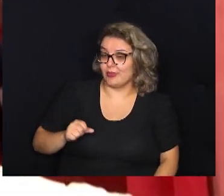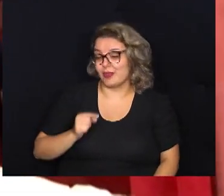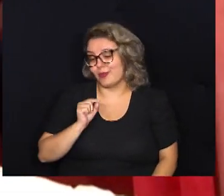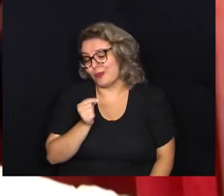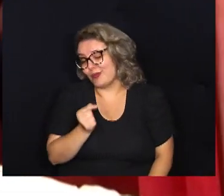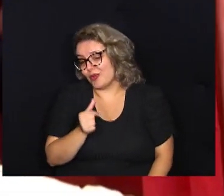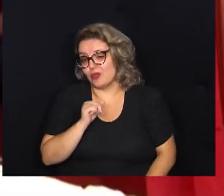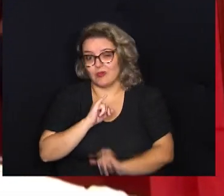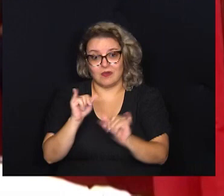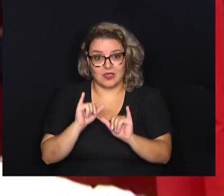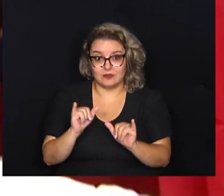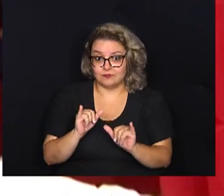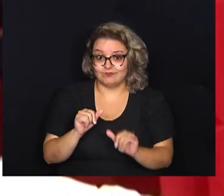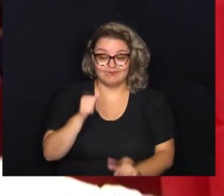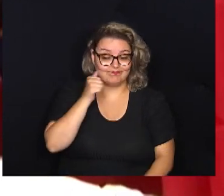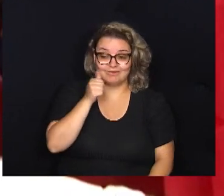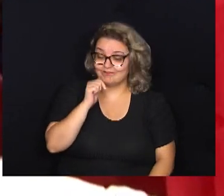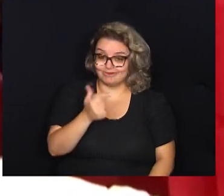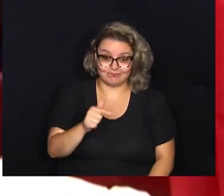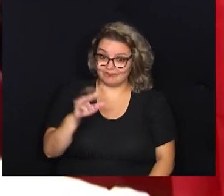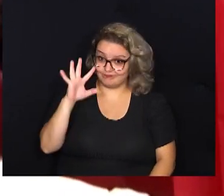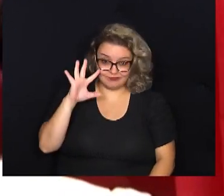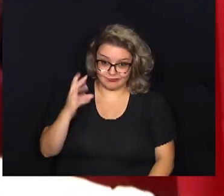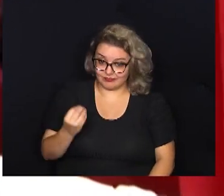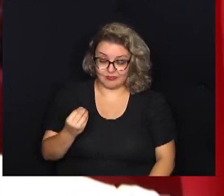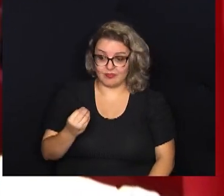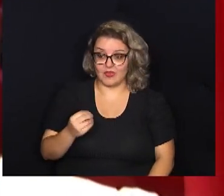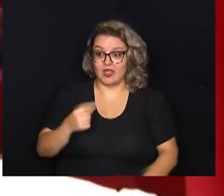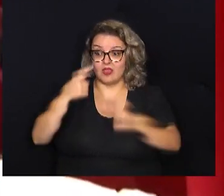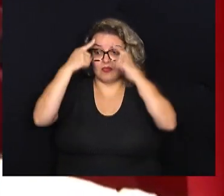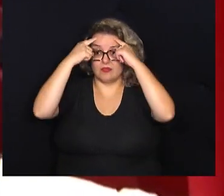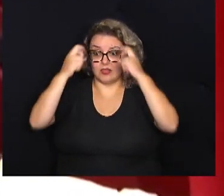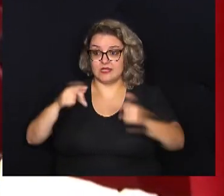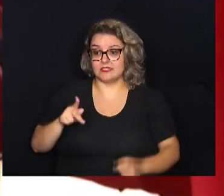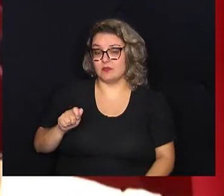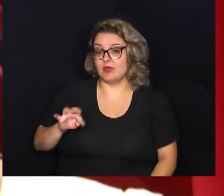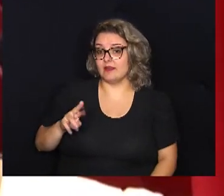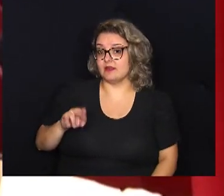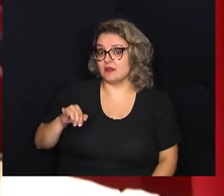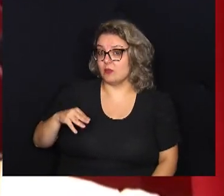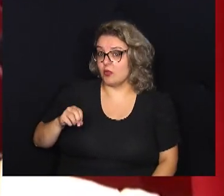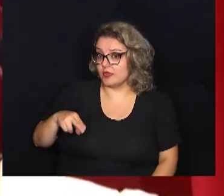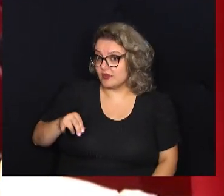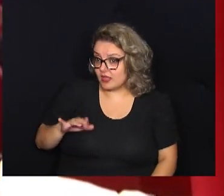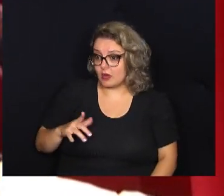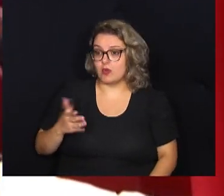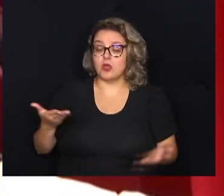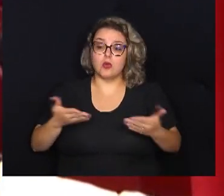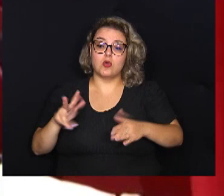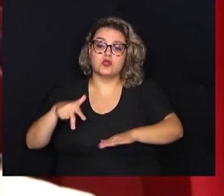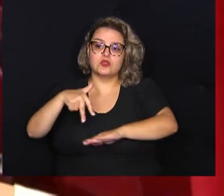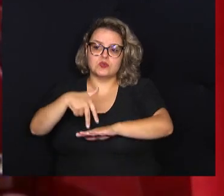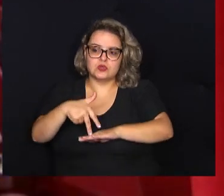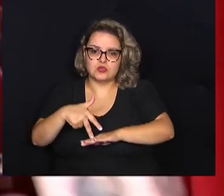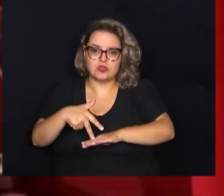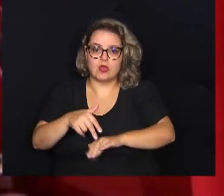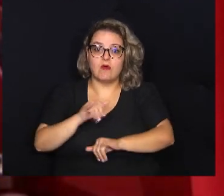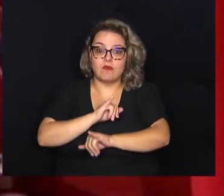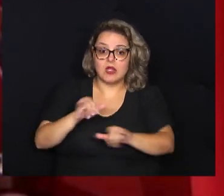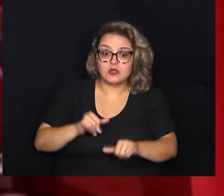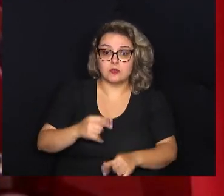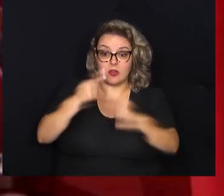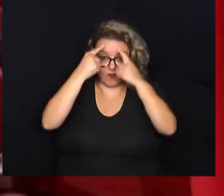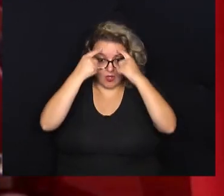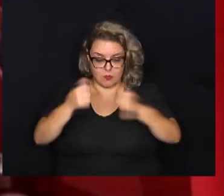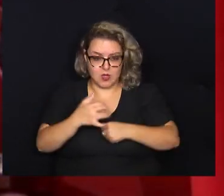mulheres não têm conhecimento do que é a violência patrimonial. E hoje nós viemos aqui falar sobre a violência digital.